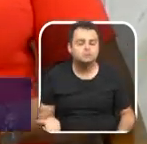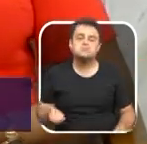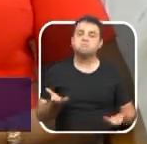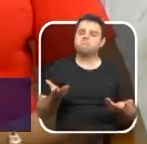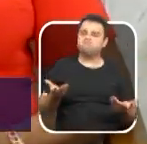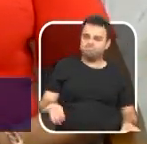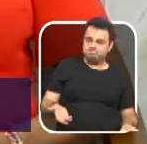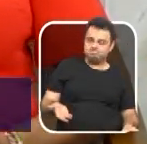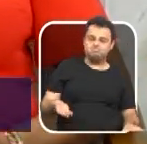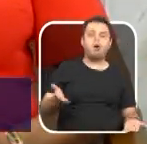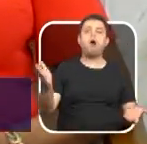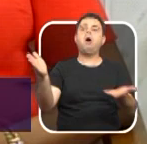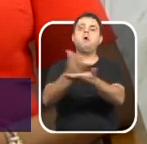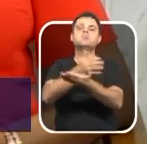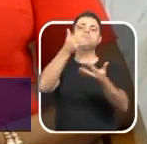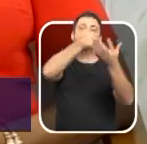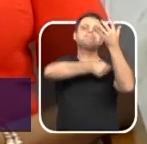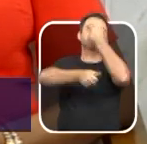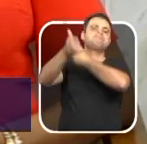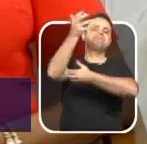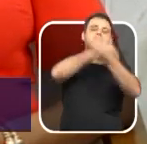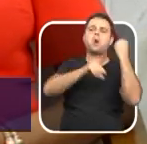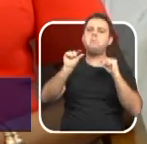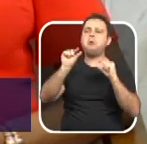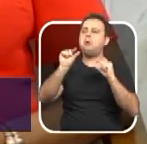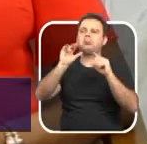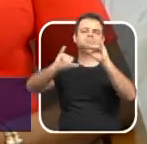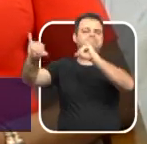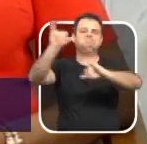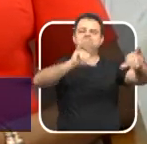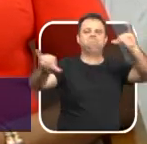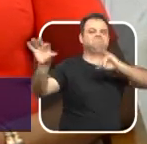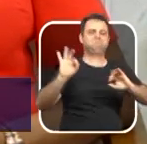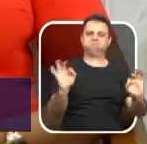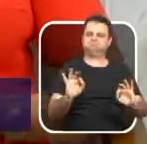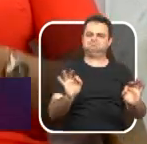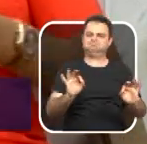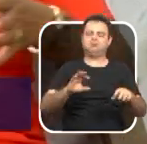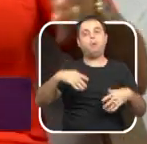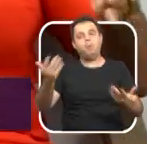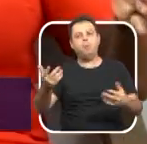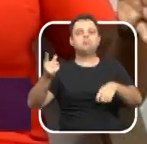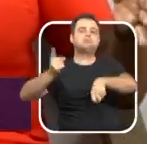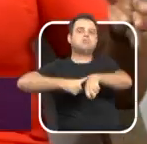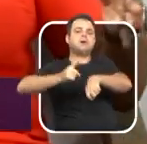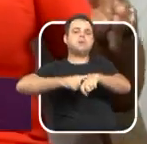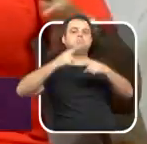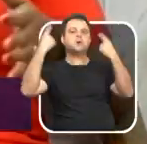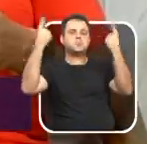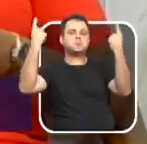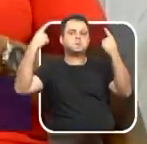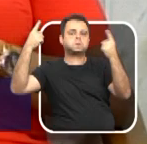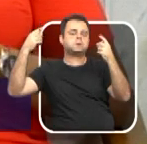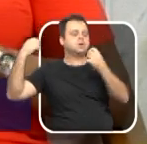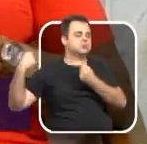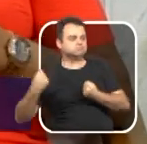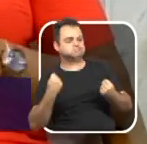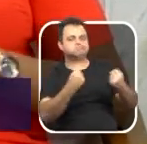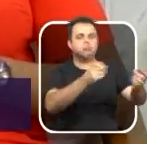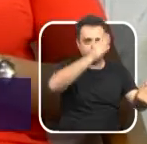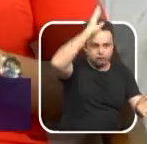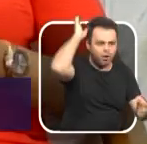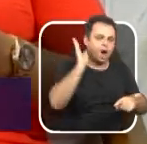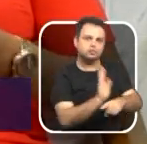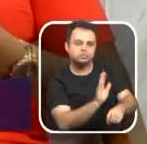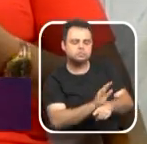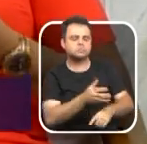chegar. E pensando, né, a gente tem que... Eu falei assim, bom, vamos trabalhar lá no começo, né? Então, as